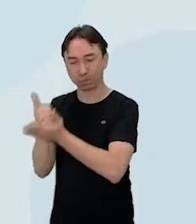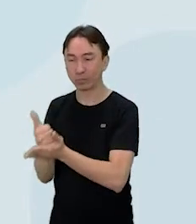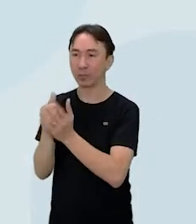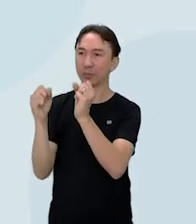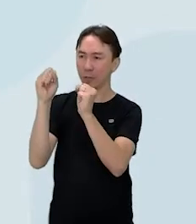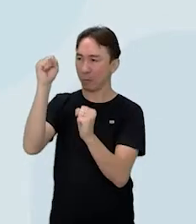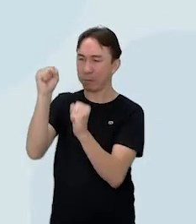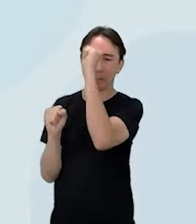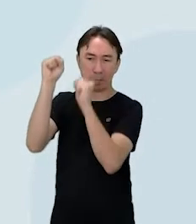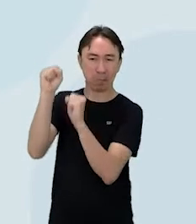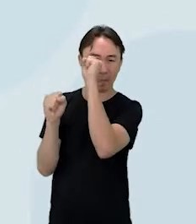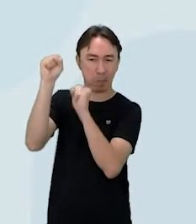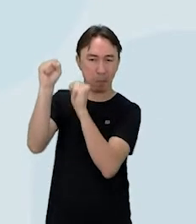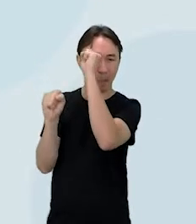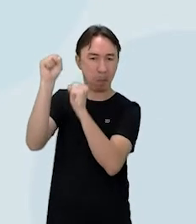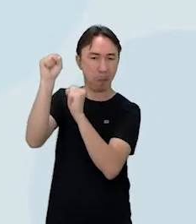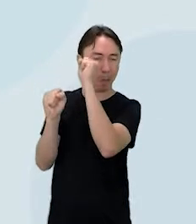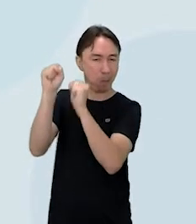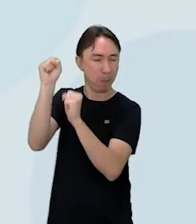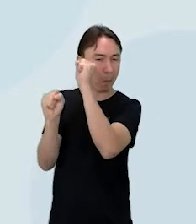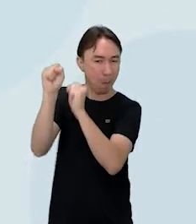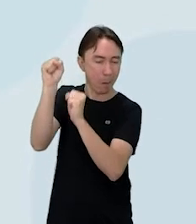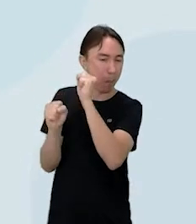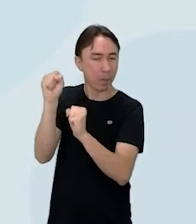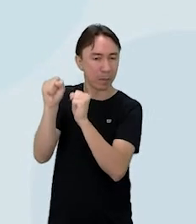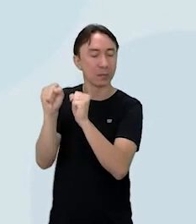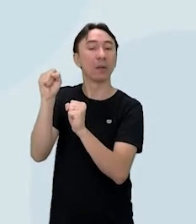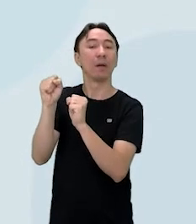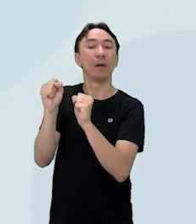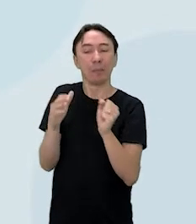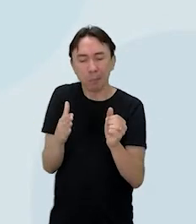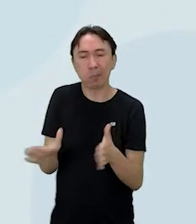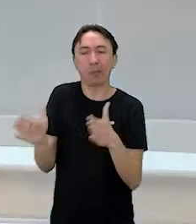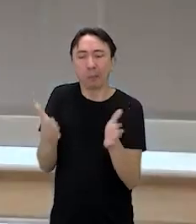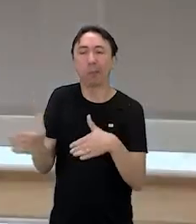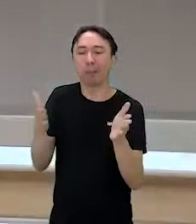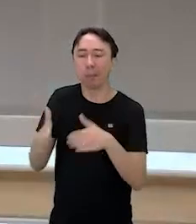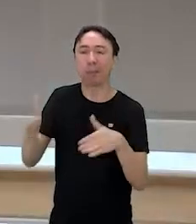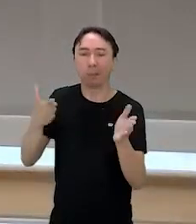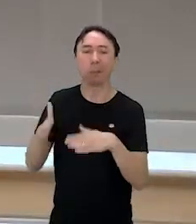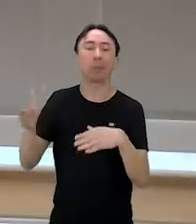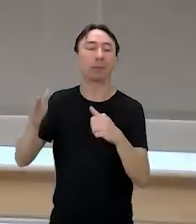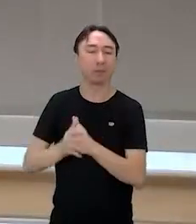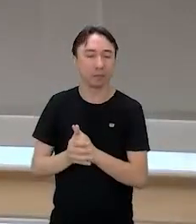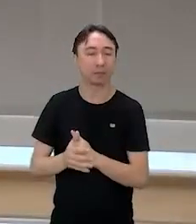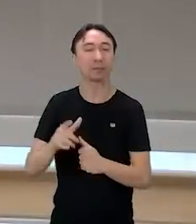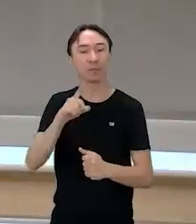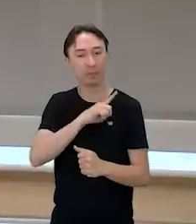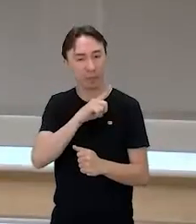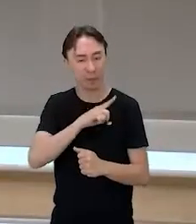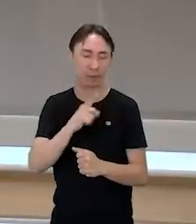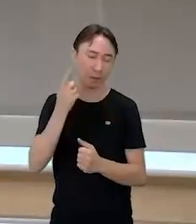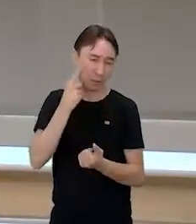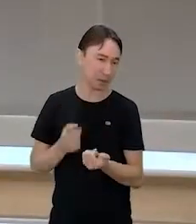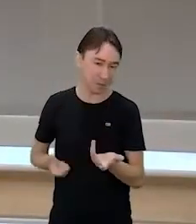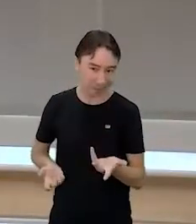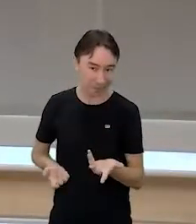no caso, é chamado de usina de processamento, onde ele vai processar o calcário de forma pura, né? Onde ele